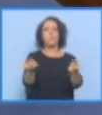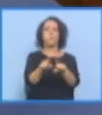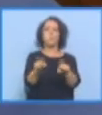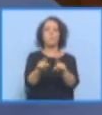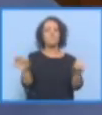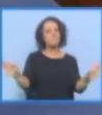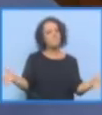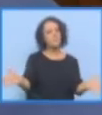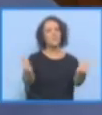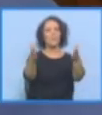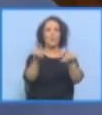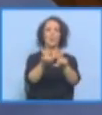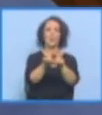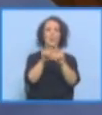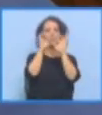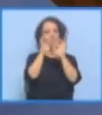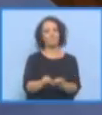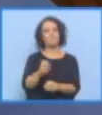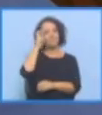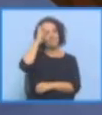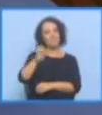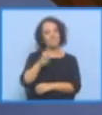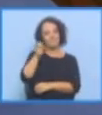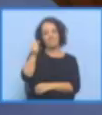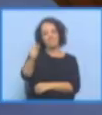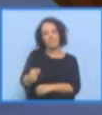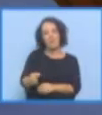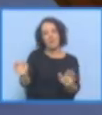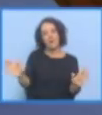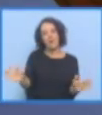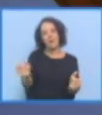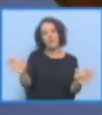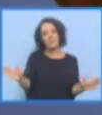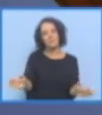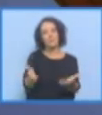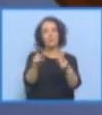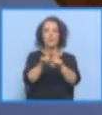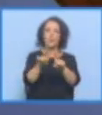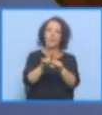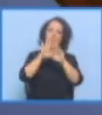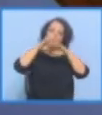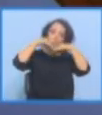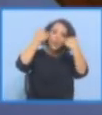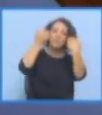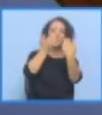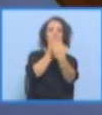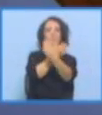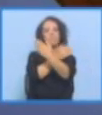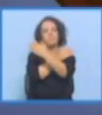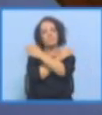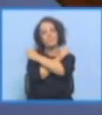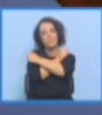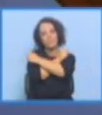aquela imagem tradicional de pastor, era um pastor com um sorriso e com um abraço